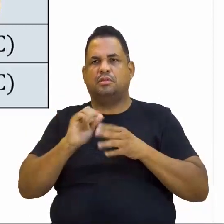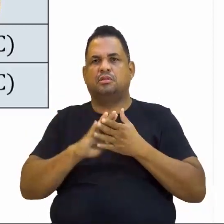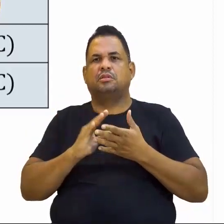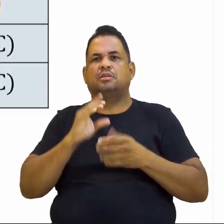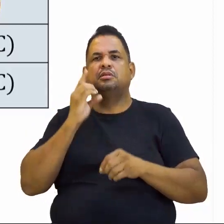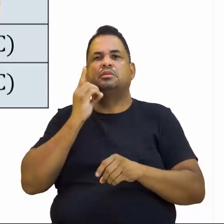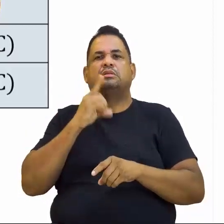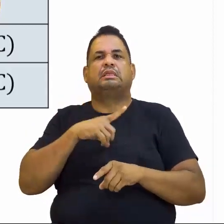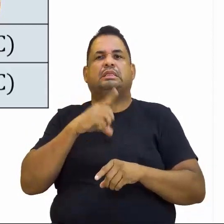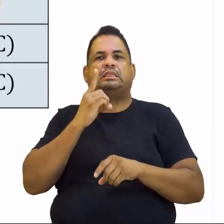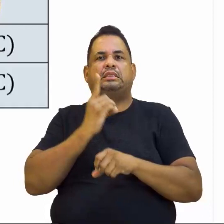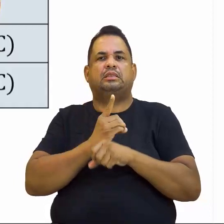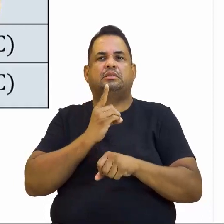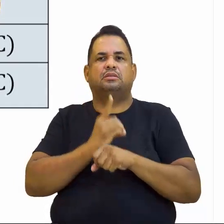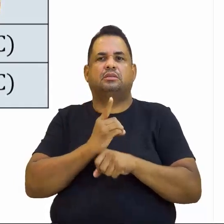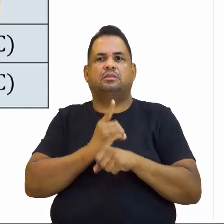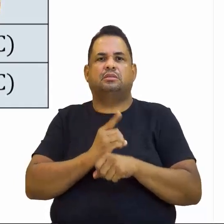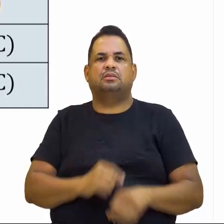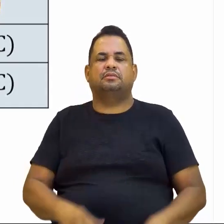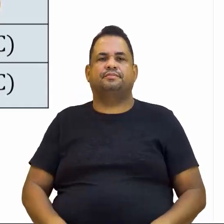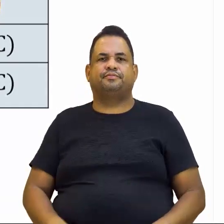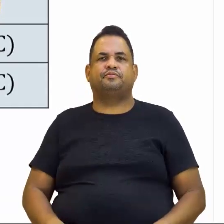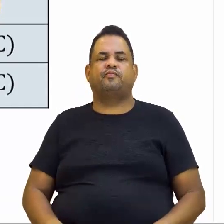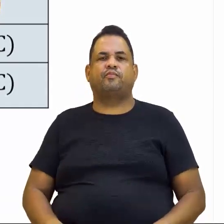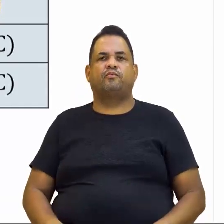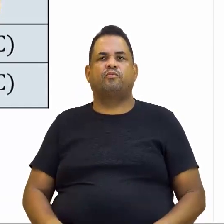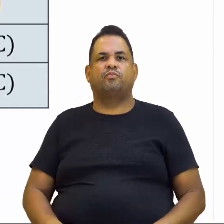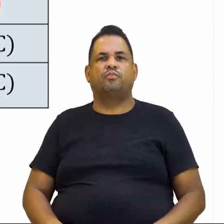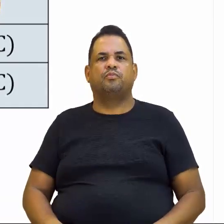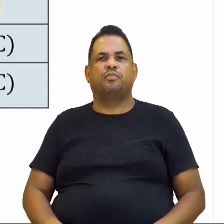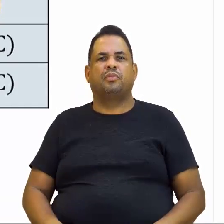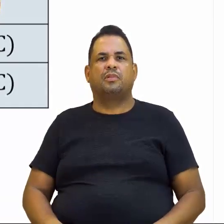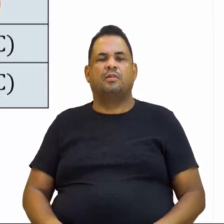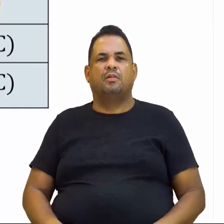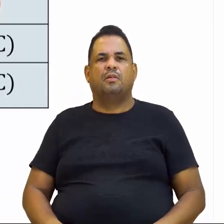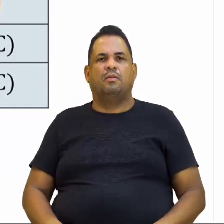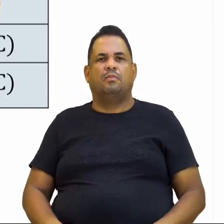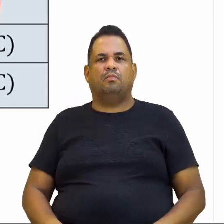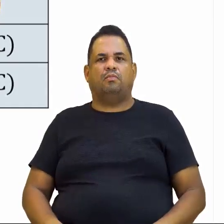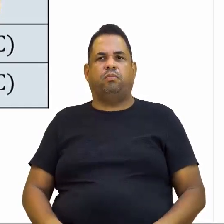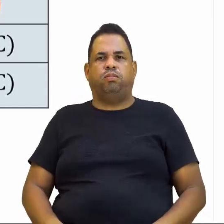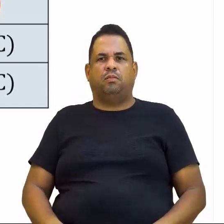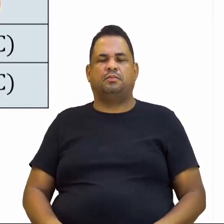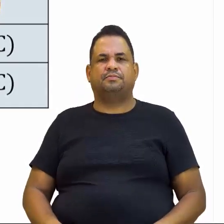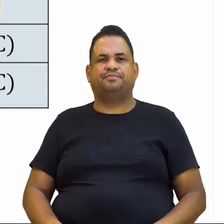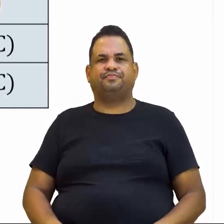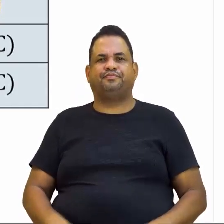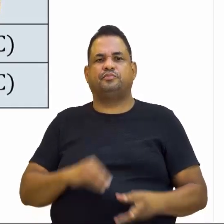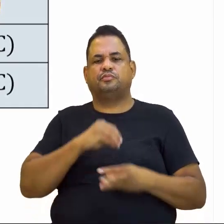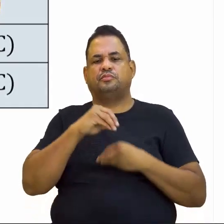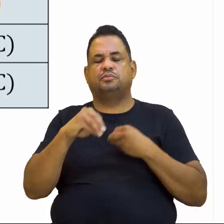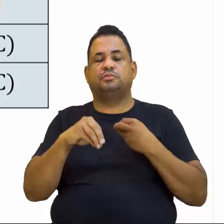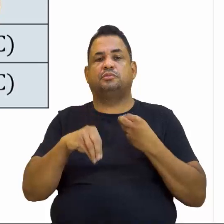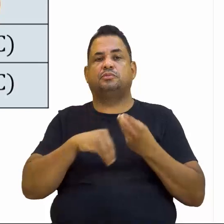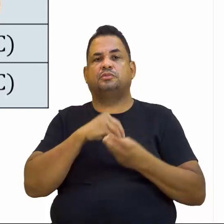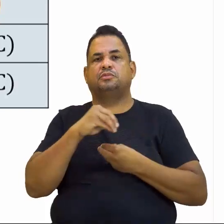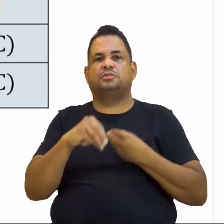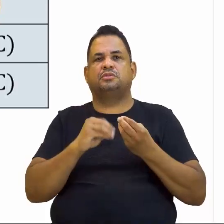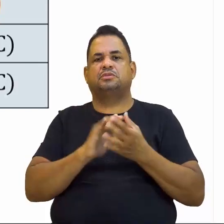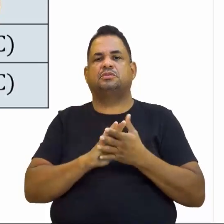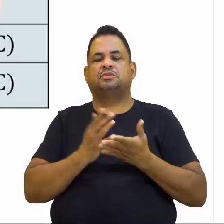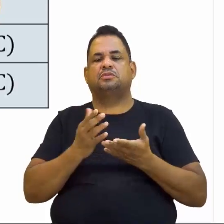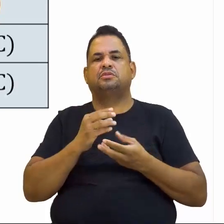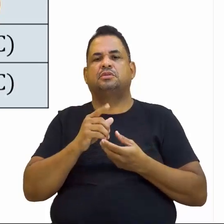denso. E a solubilidade dele? Solubilidade é a facilidade que a gente tem dessa